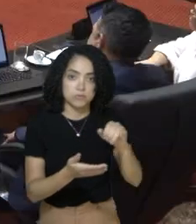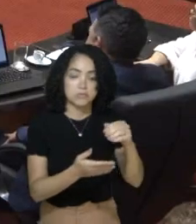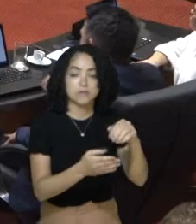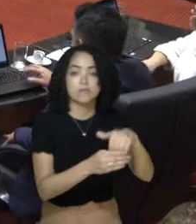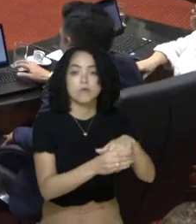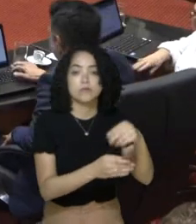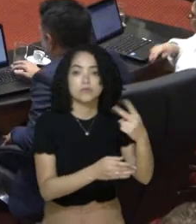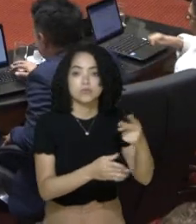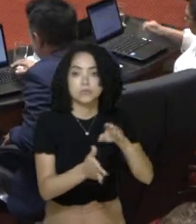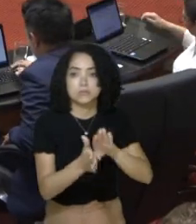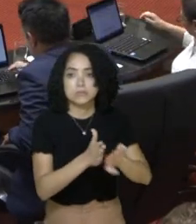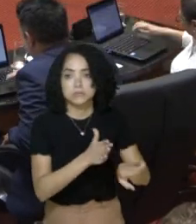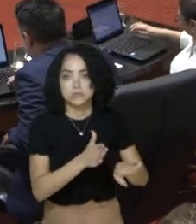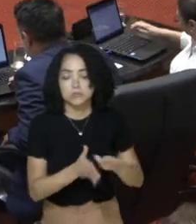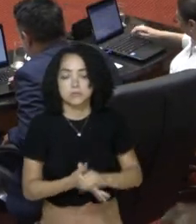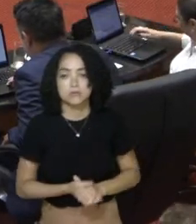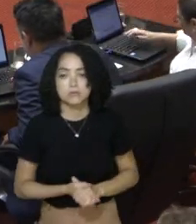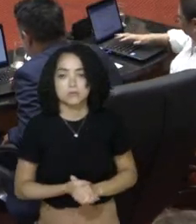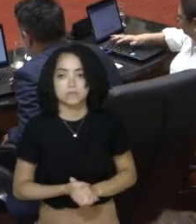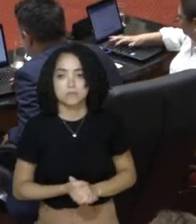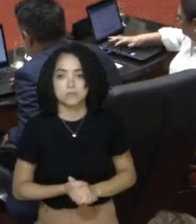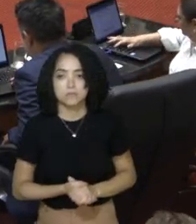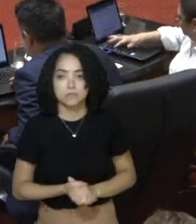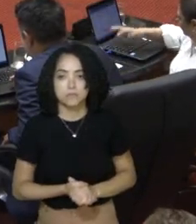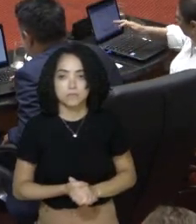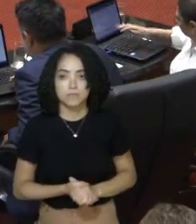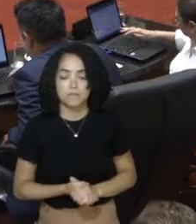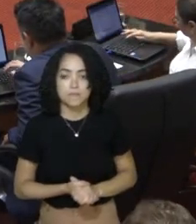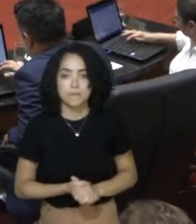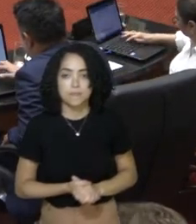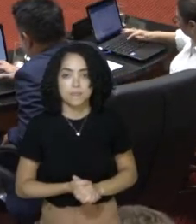veto. Um mantém, dois rejeita.